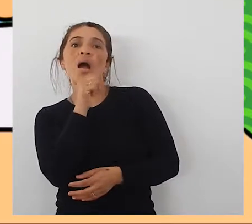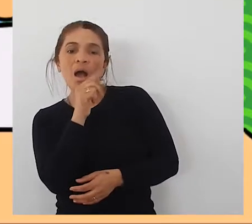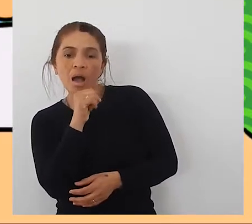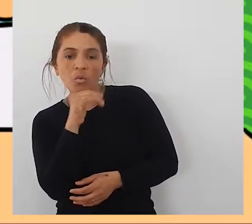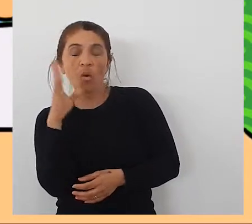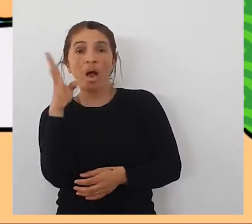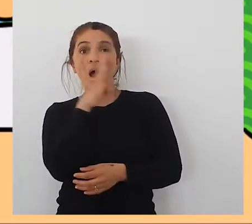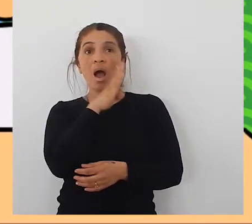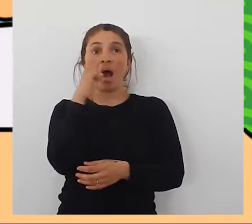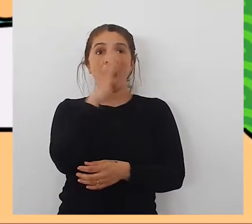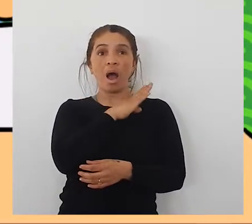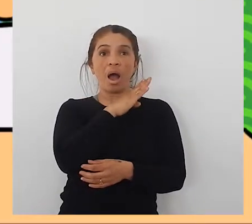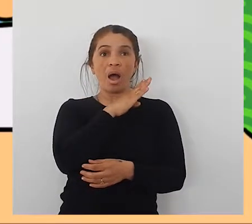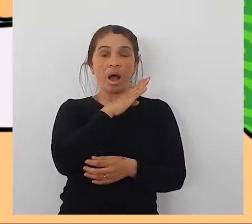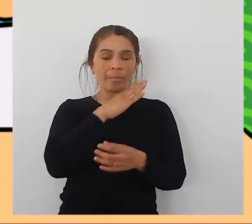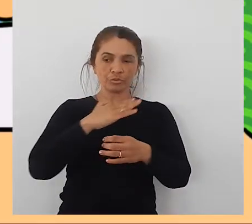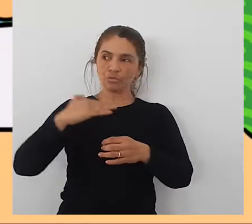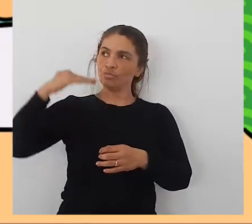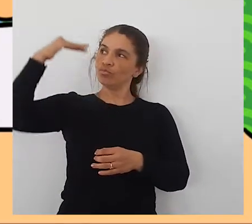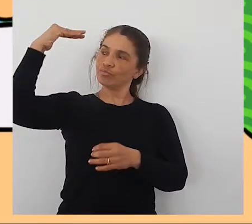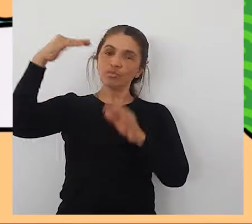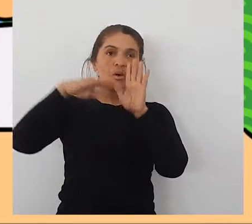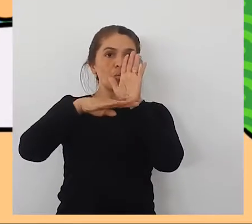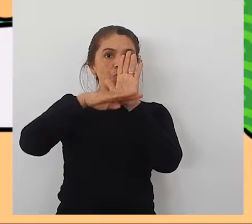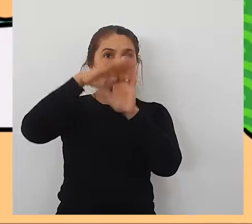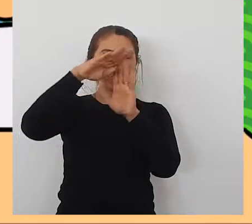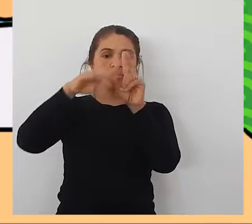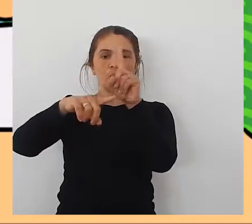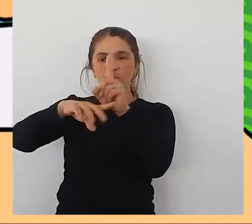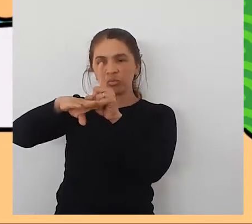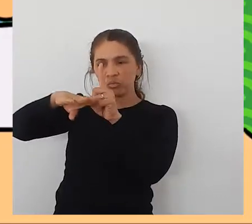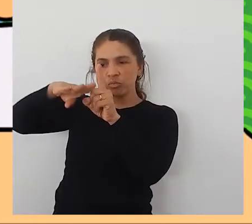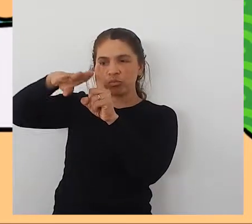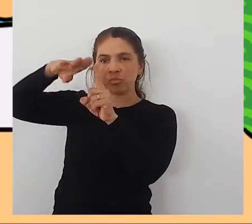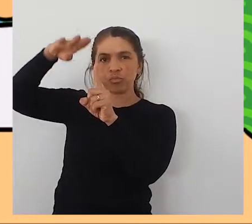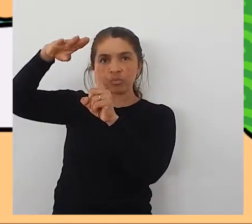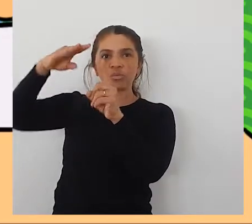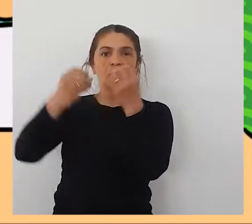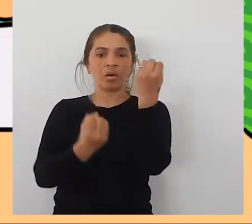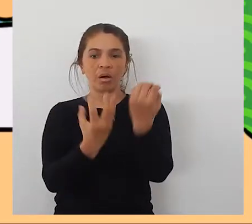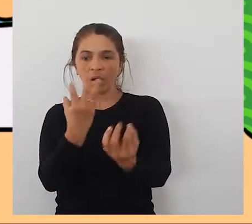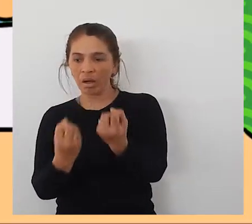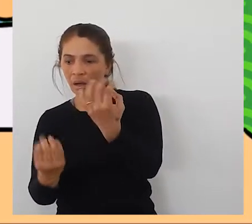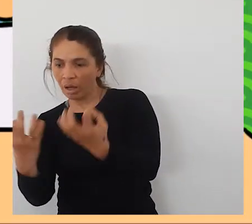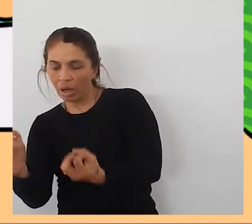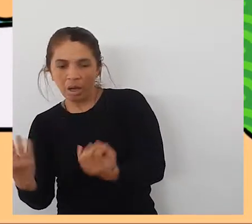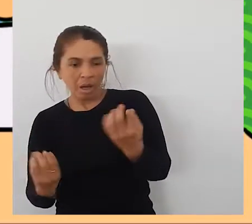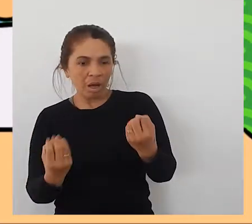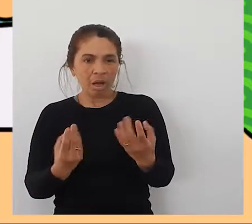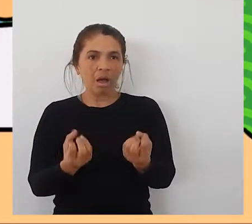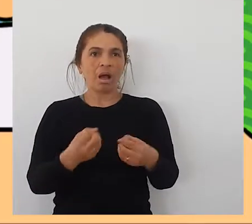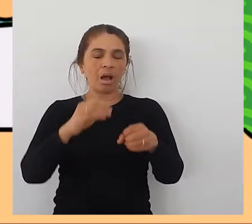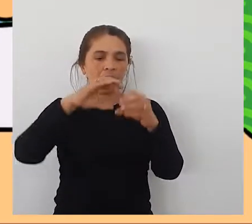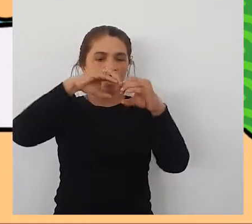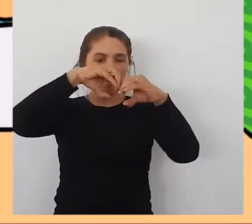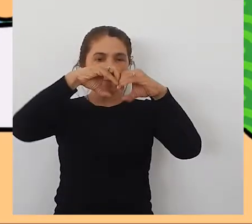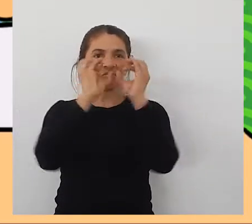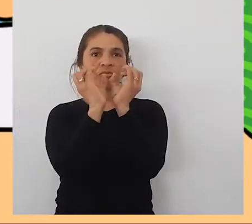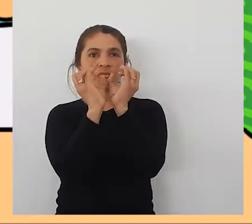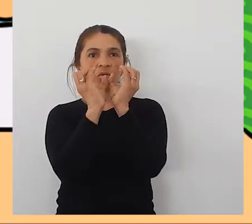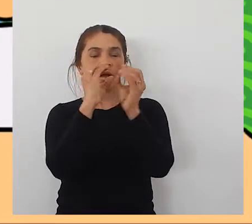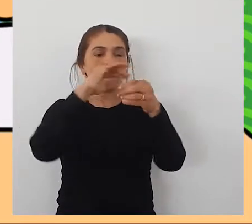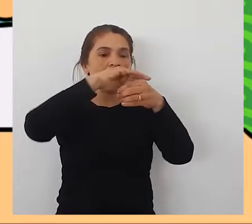Nossa! O rápido aumento da temperatura provocado pela queimada possibilita o surgimento de rupturas na casca